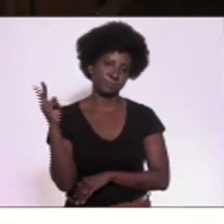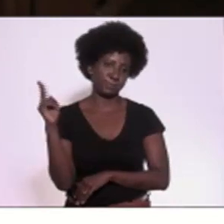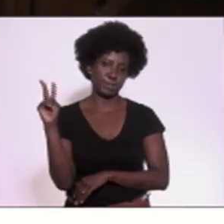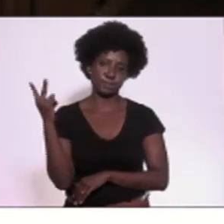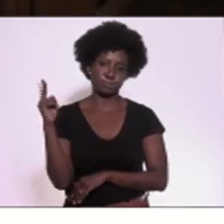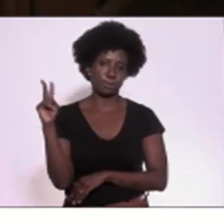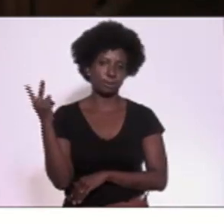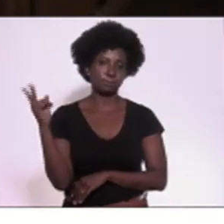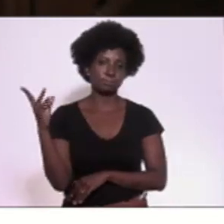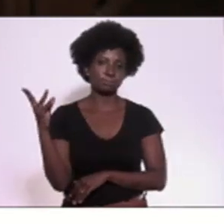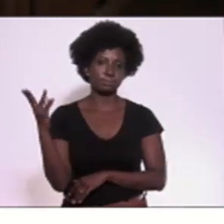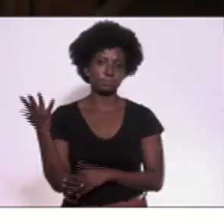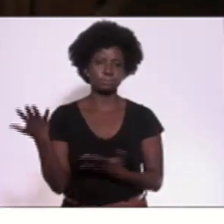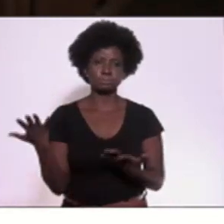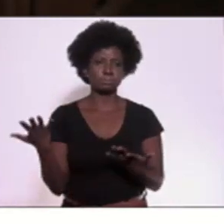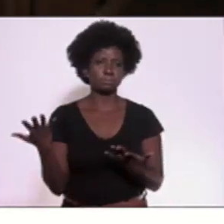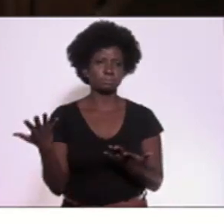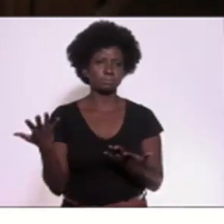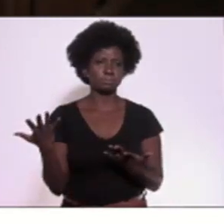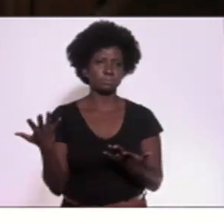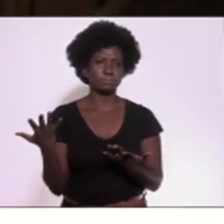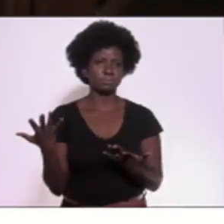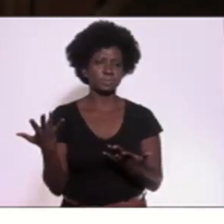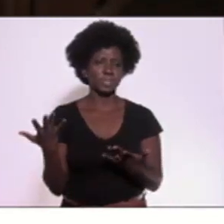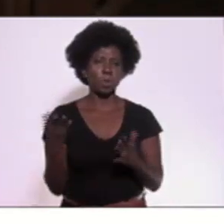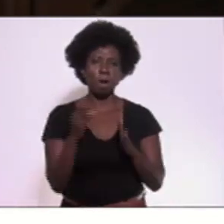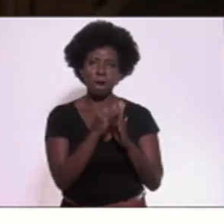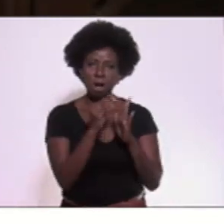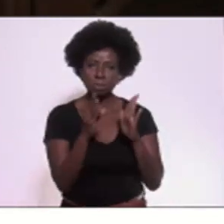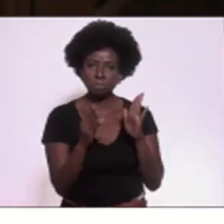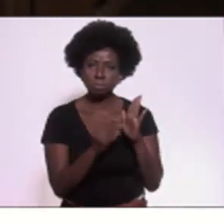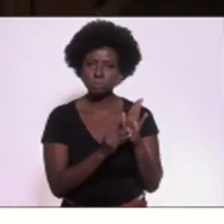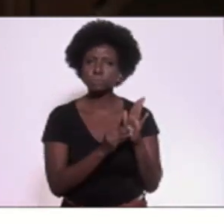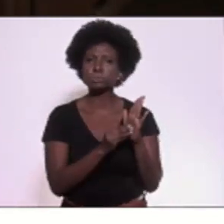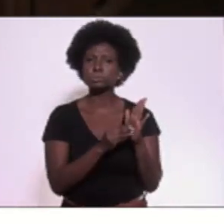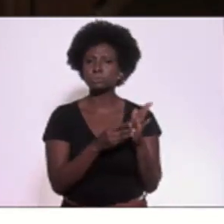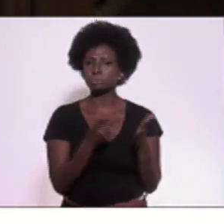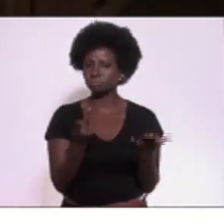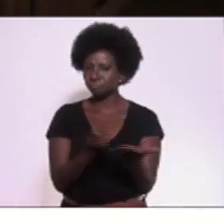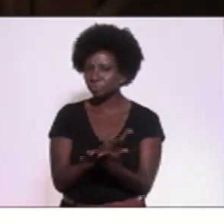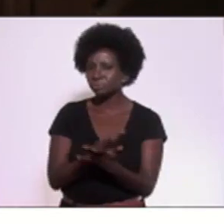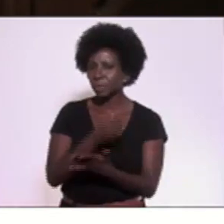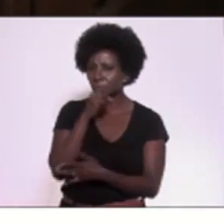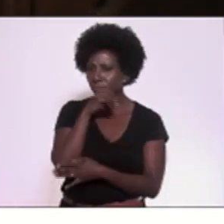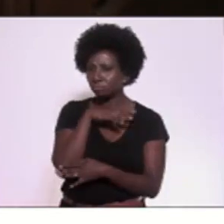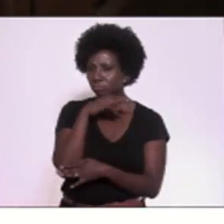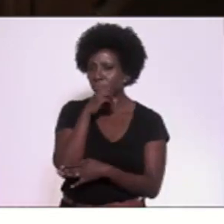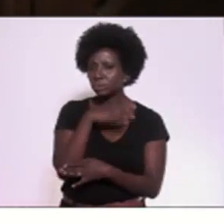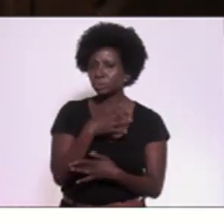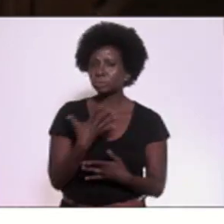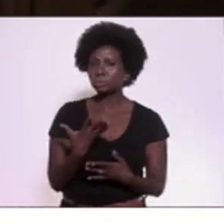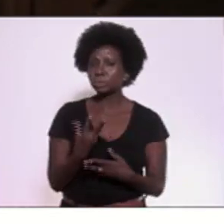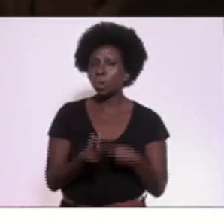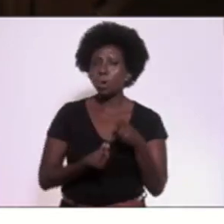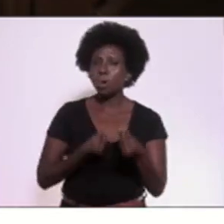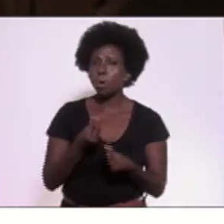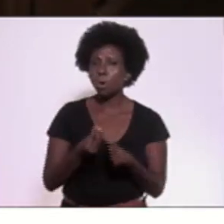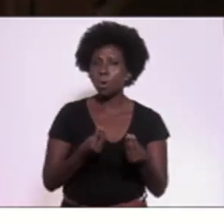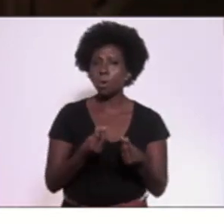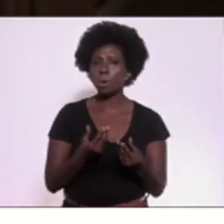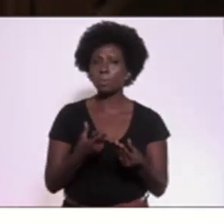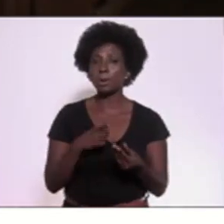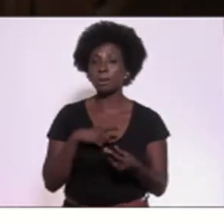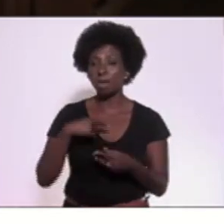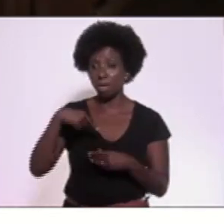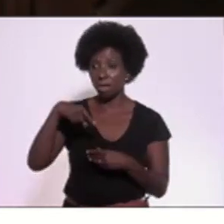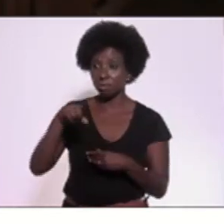Ou seja, coisas absurdas, né? Esse que se pretendia ser o embaixador do Brasil